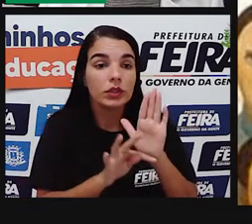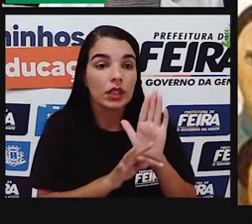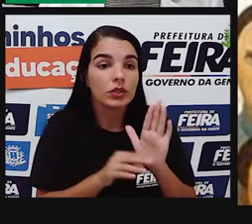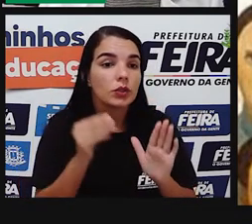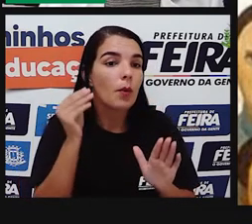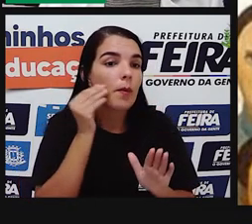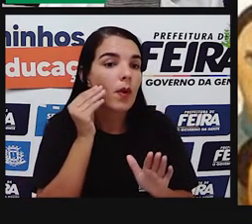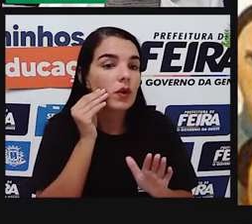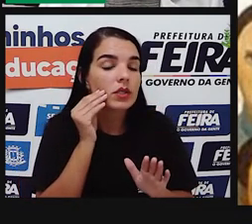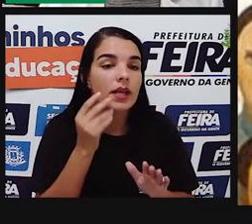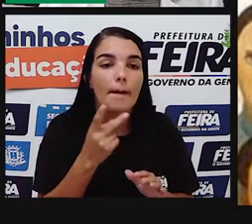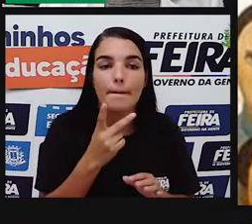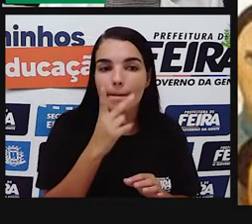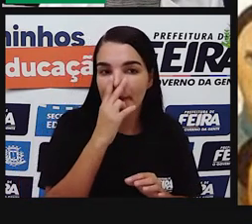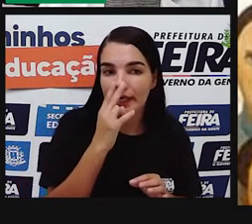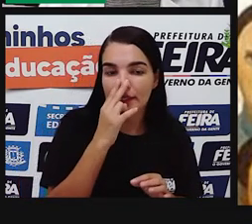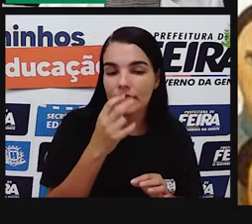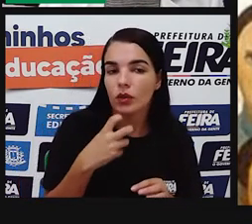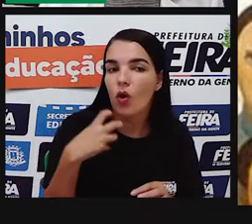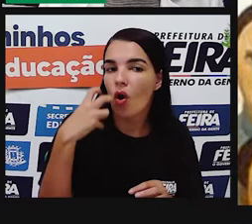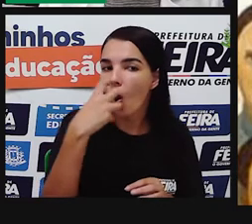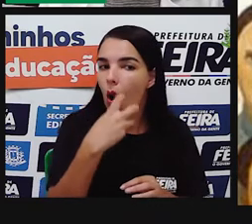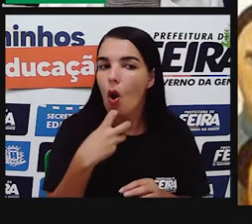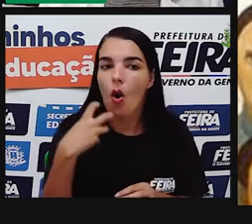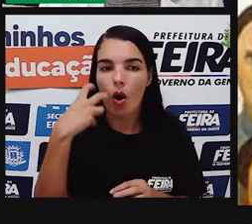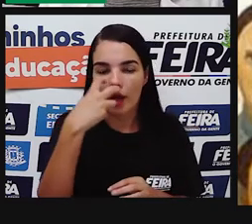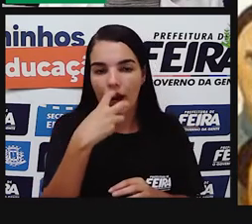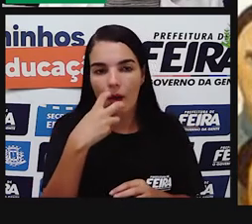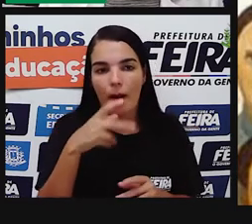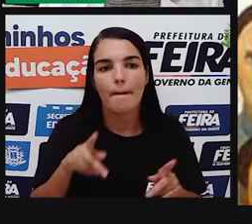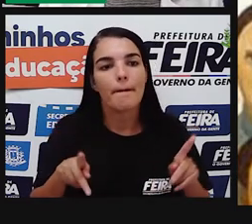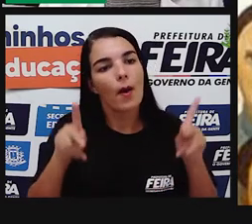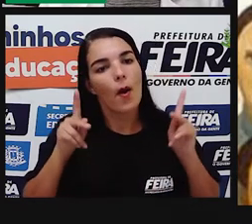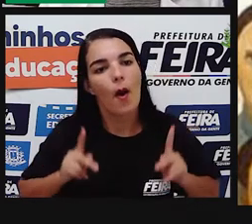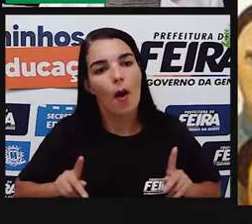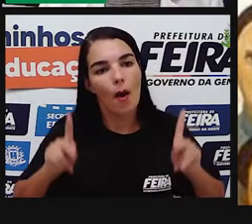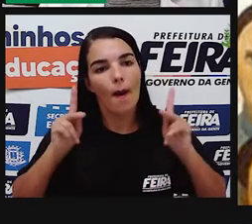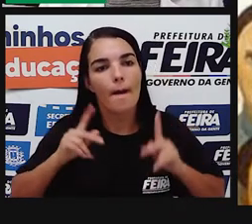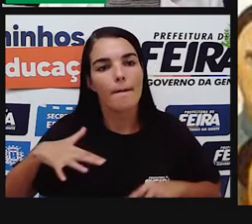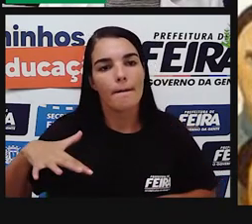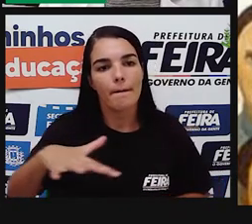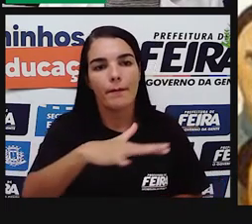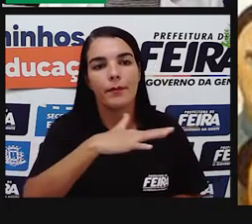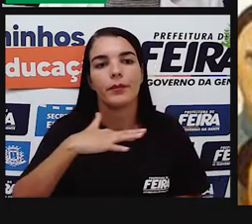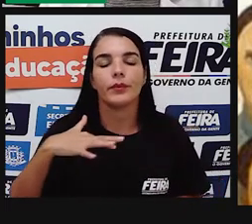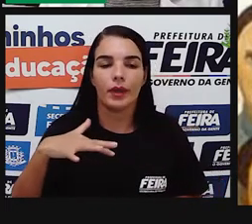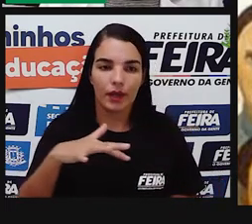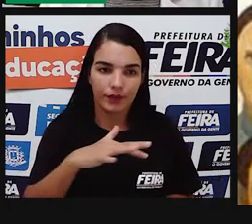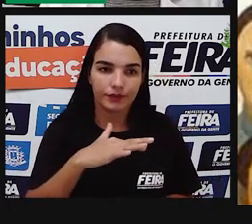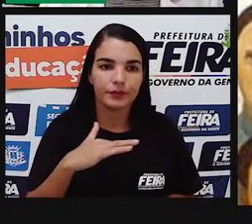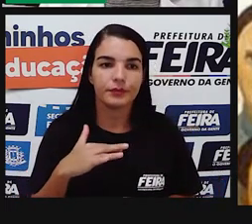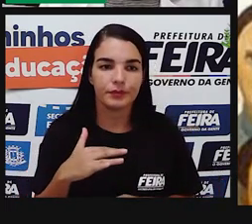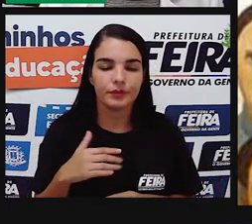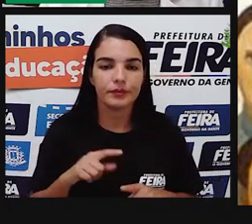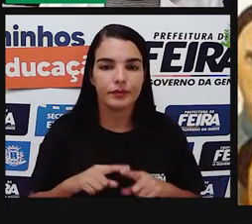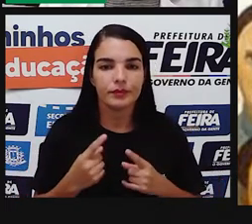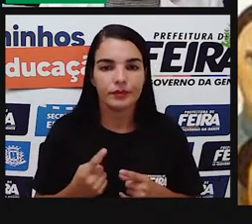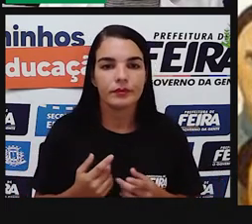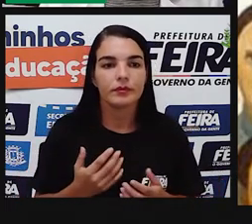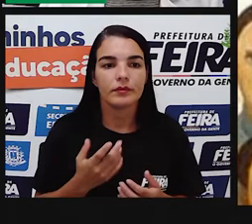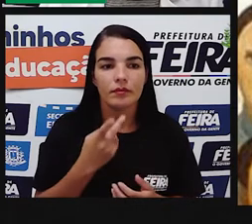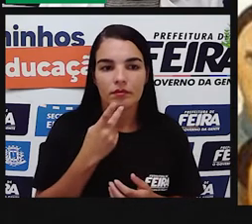cordel escreveu de uma forma mais popular, quem escreveu o texto anterior escreveu de uma forma mais culta,